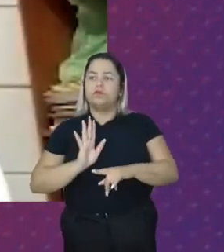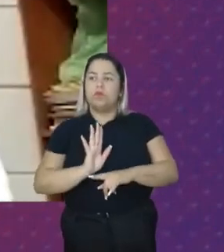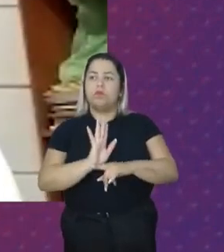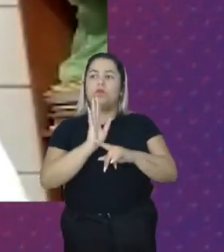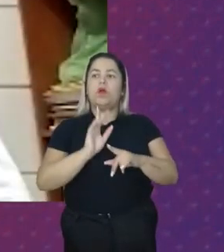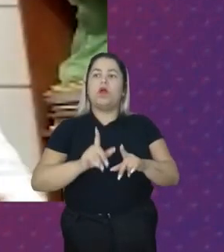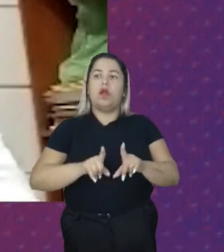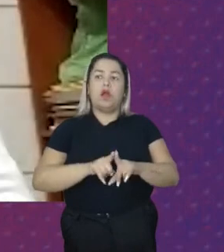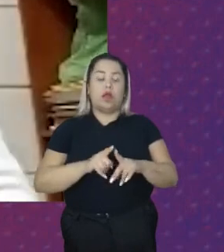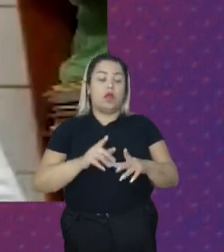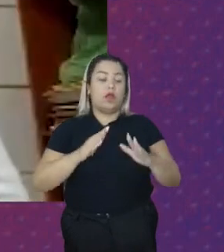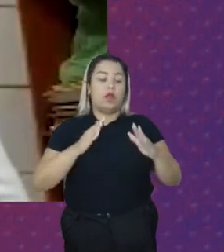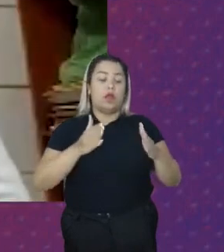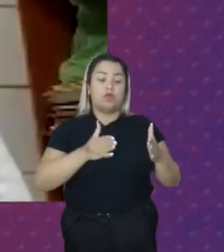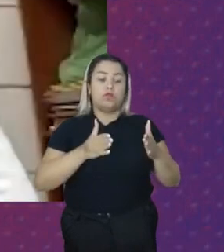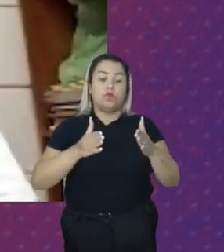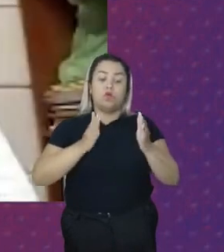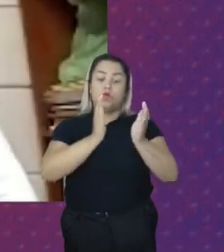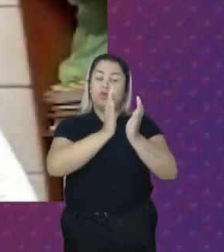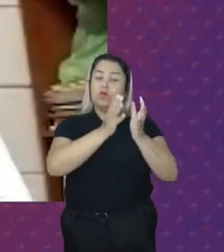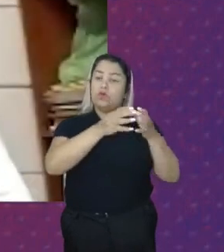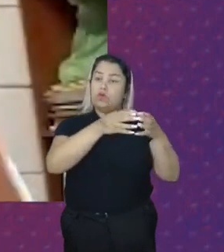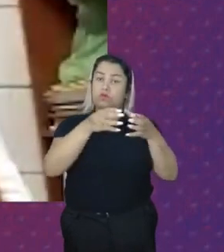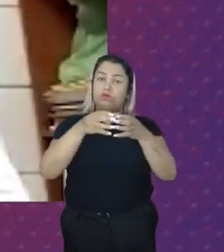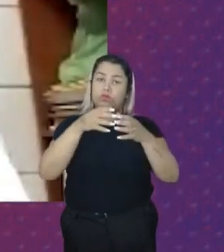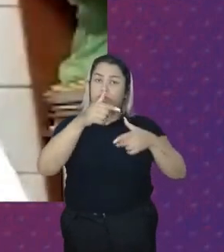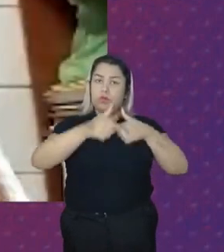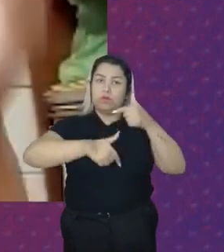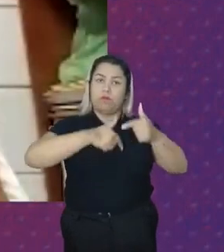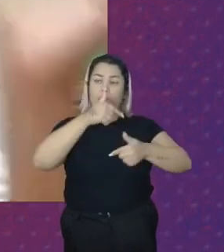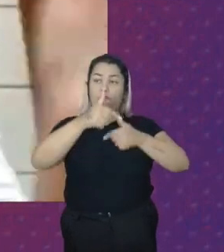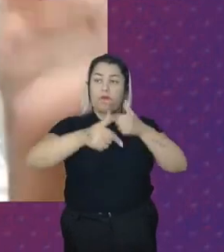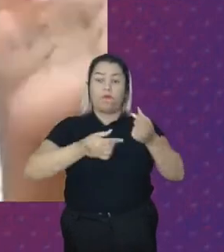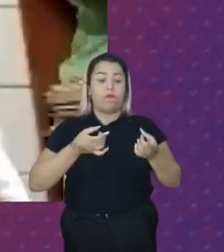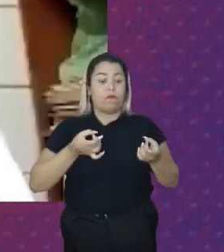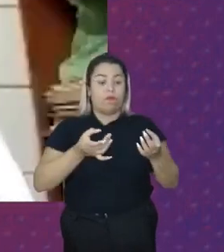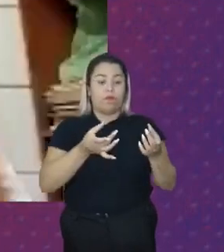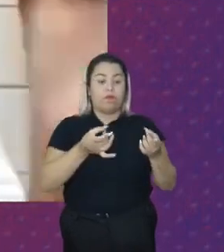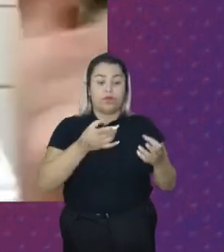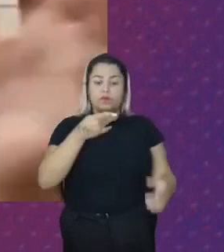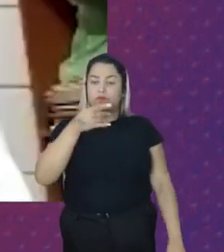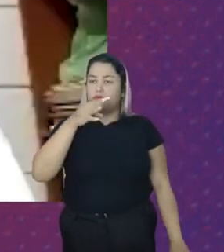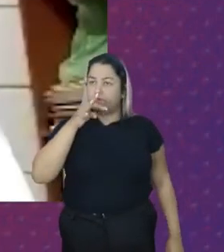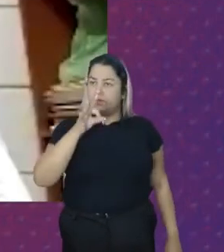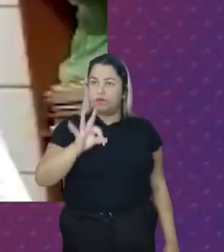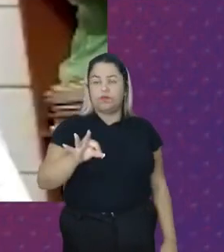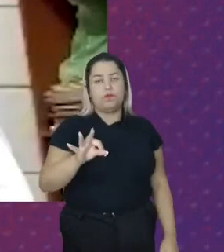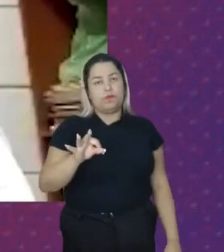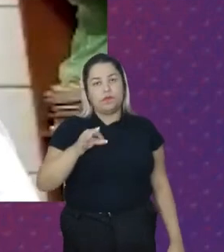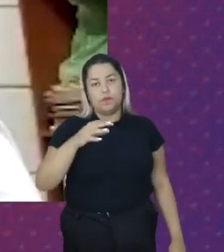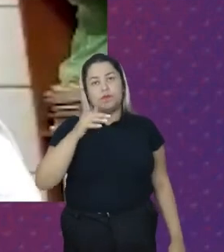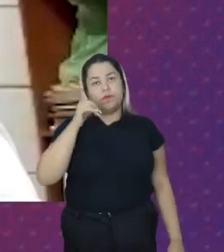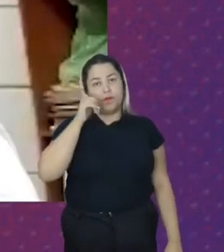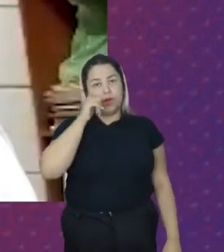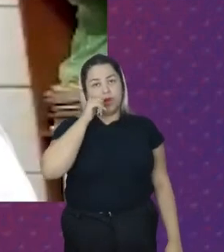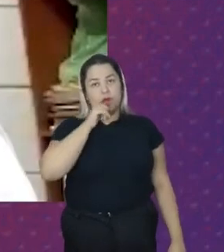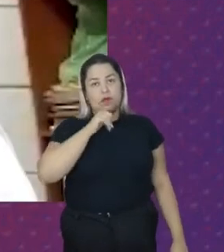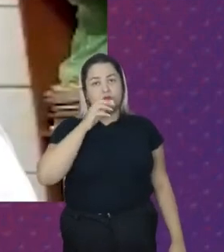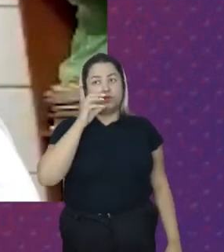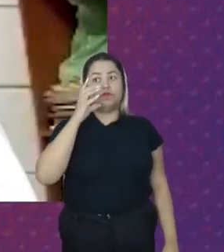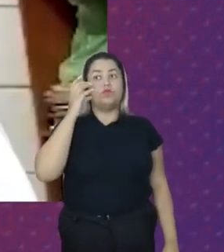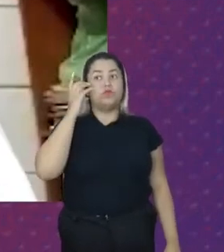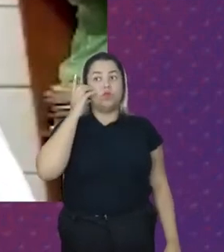Trabalhadora Principalmente Para as Trabalhadoras Domésticas Foram os Governos Do PT O presidente Lula E também a Presidenta Que